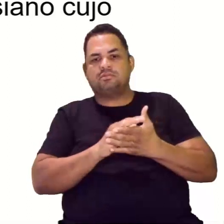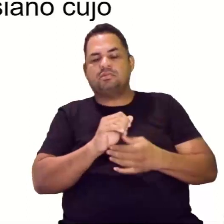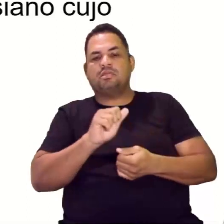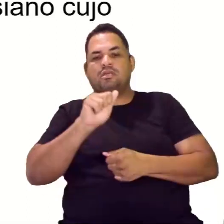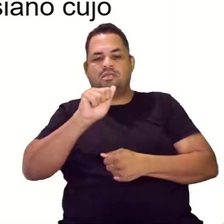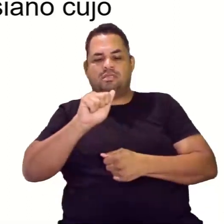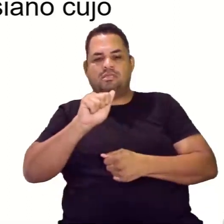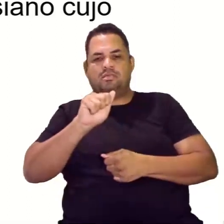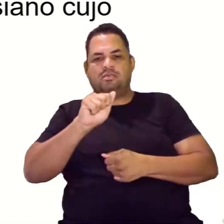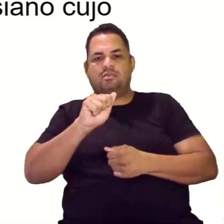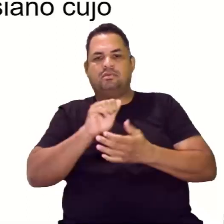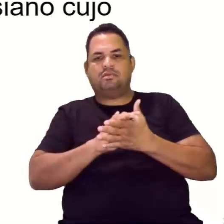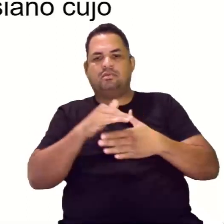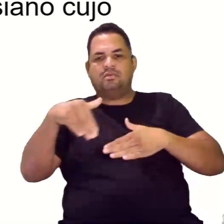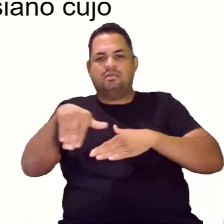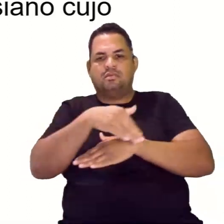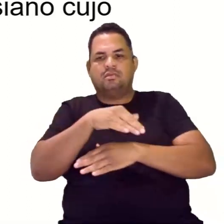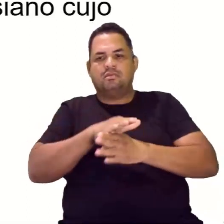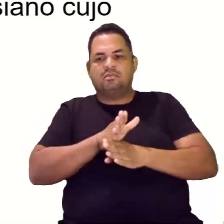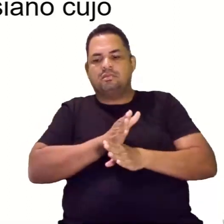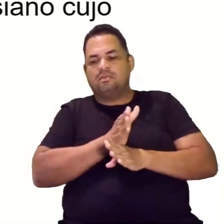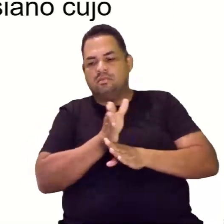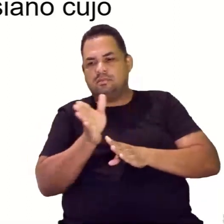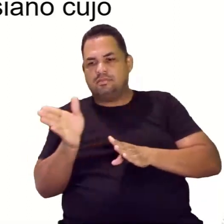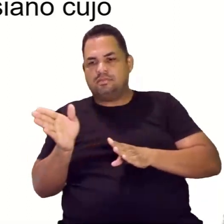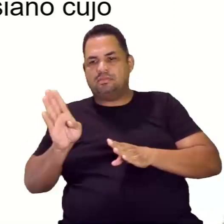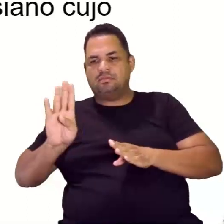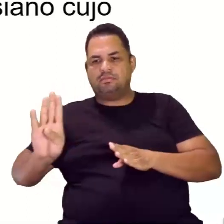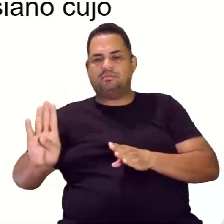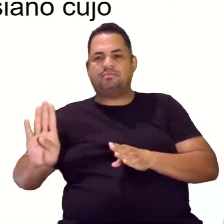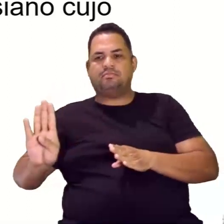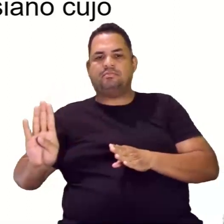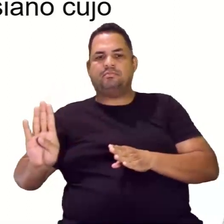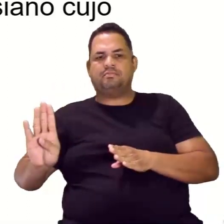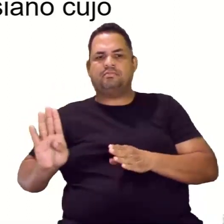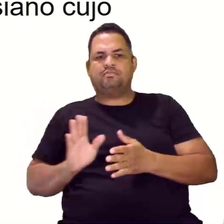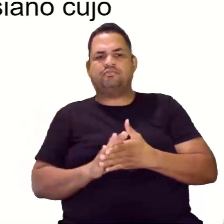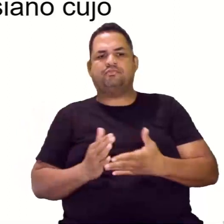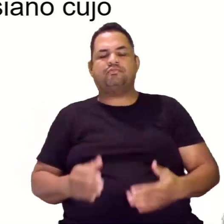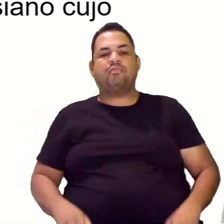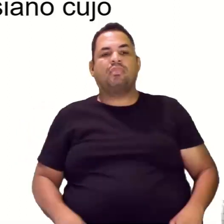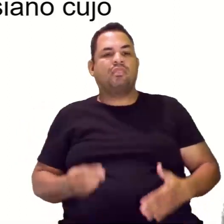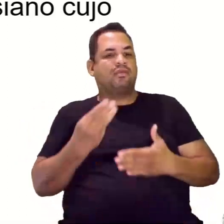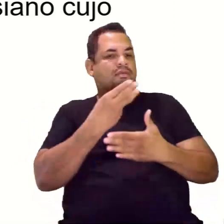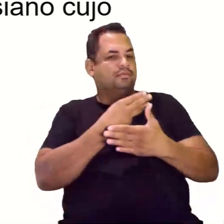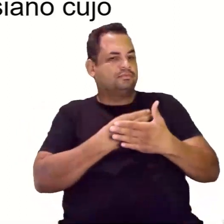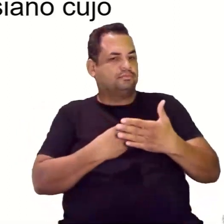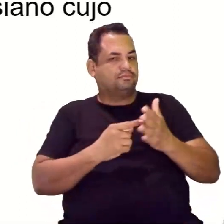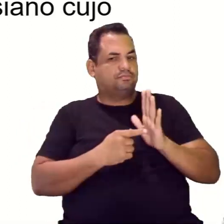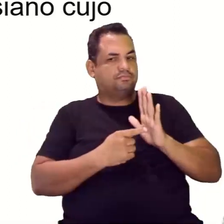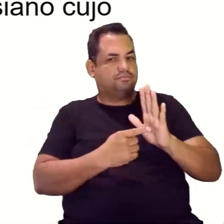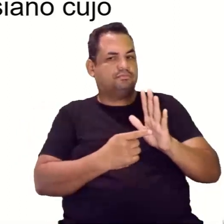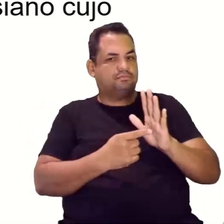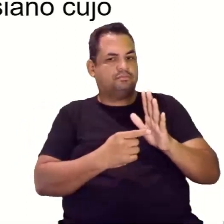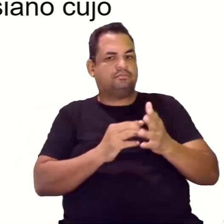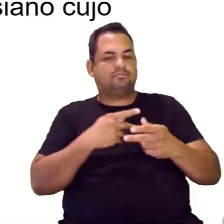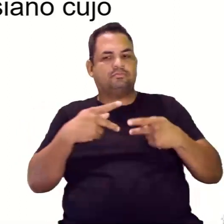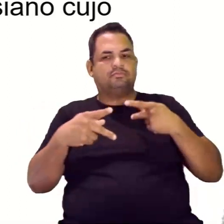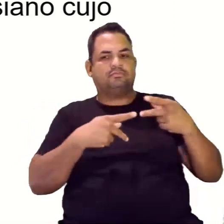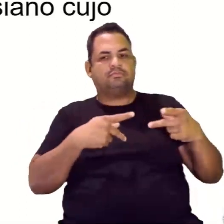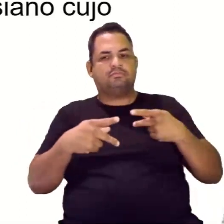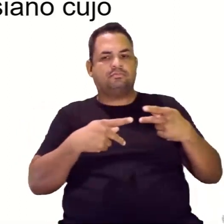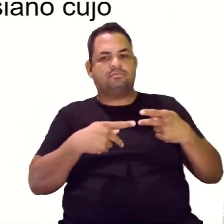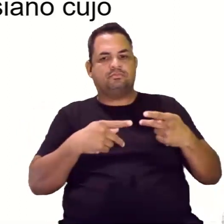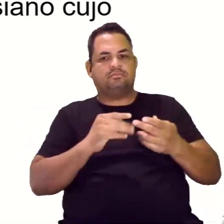da Avenida A, em direção à Avenida B. No mapa está representado